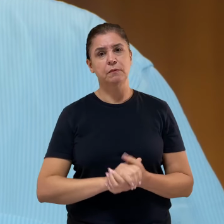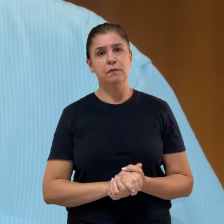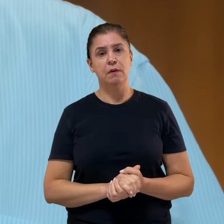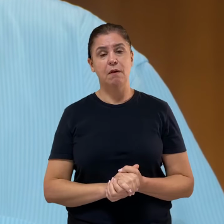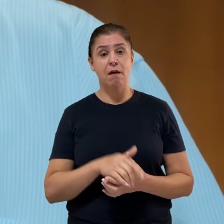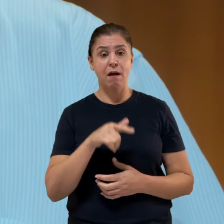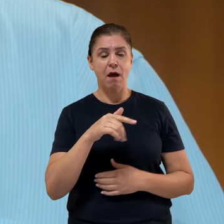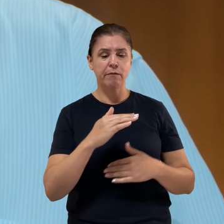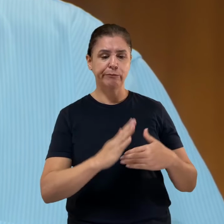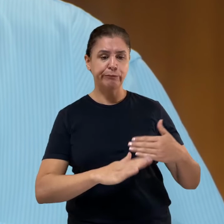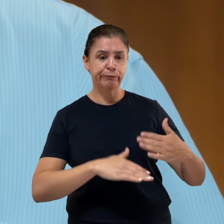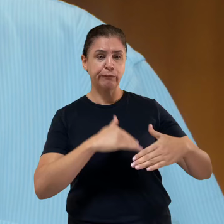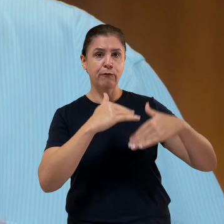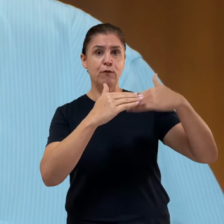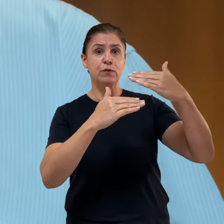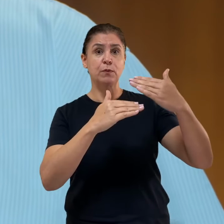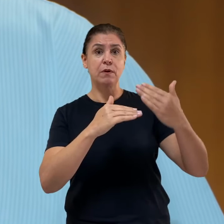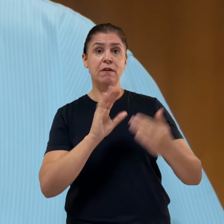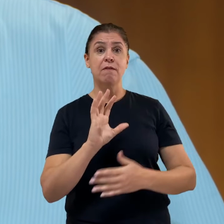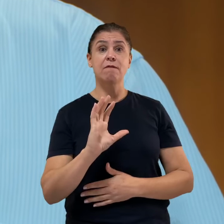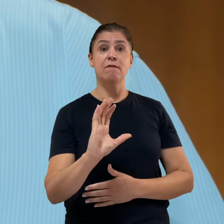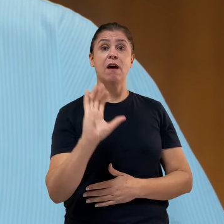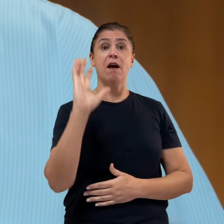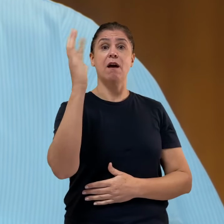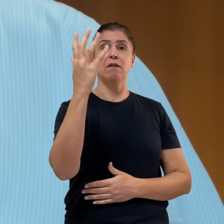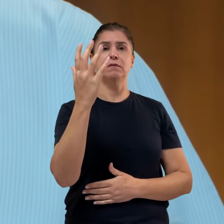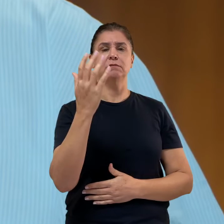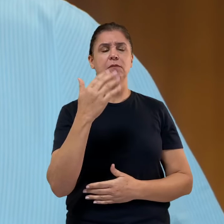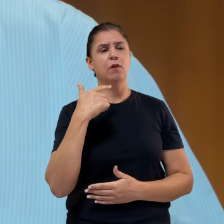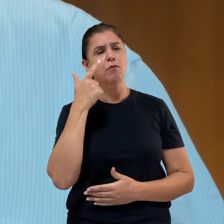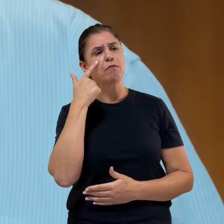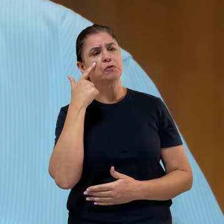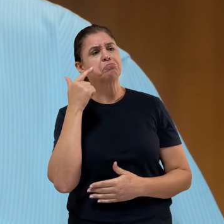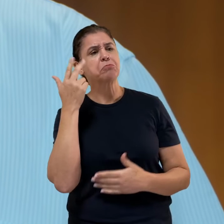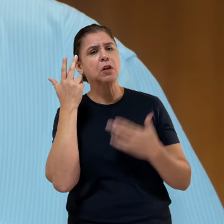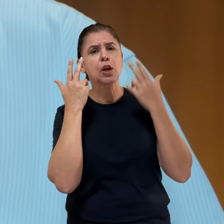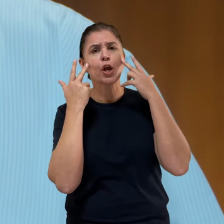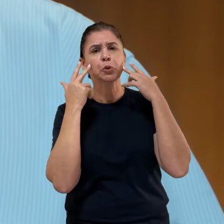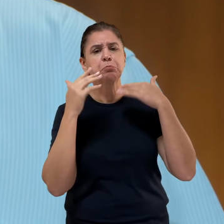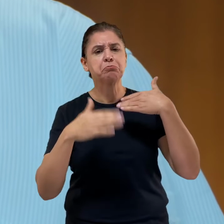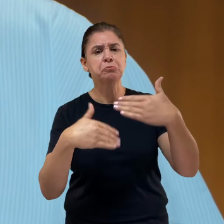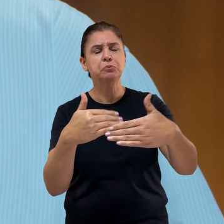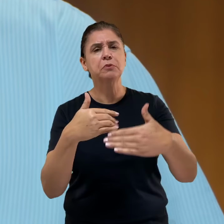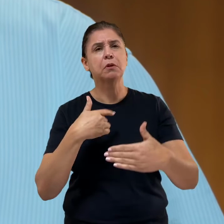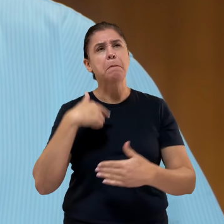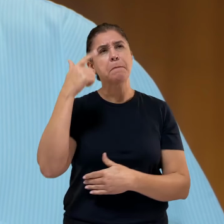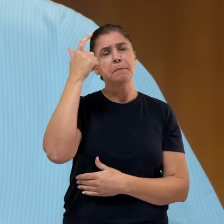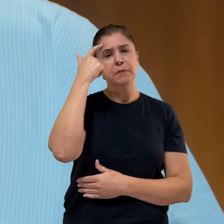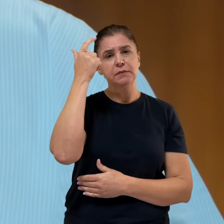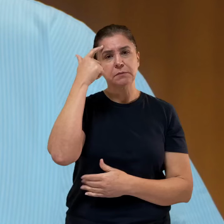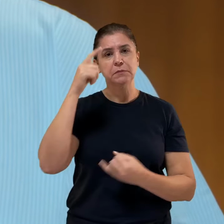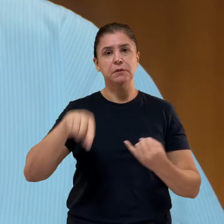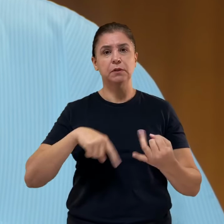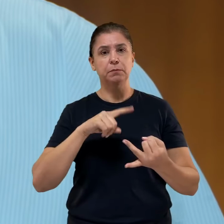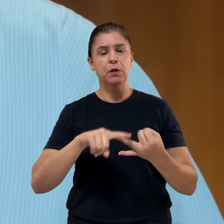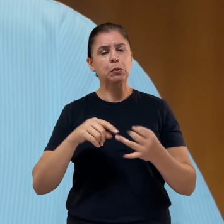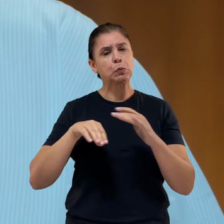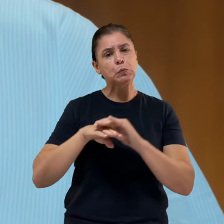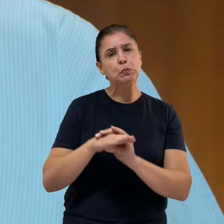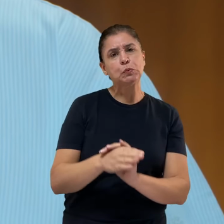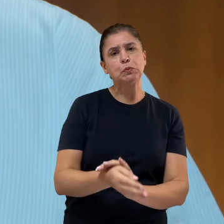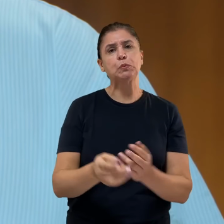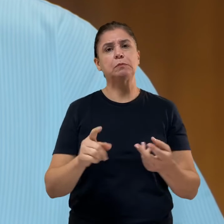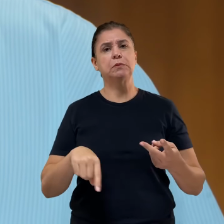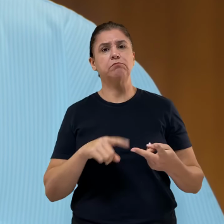A evolução que vai acontecendo, eu vejo como um processo natural. Evolução do pensamento, de